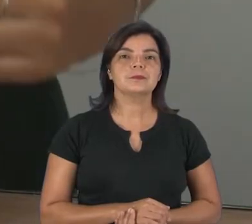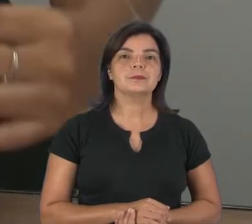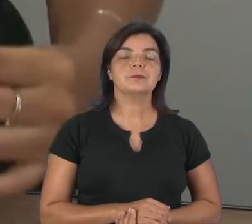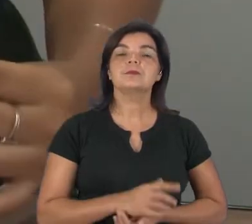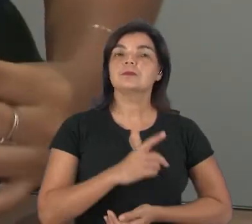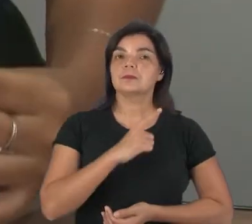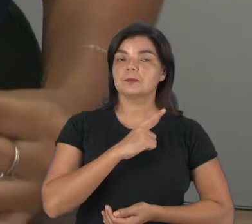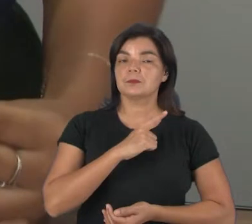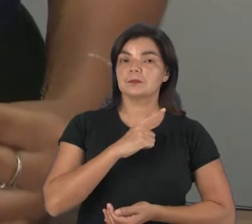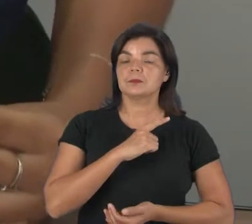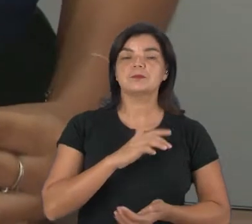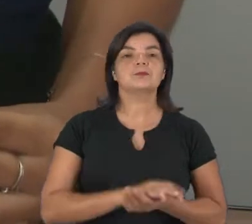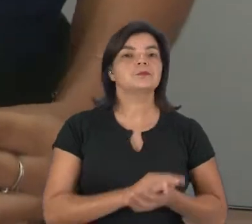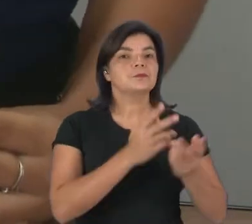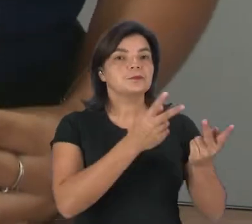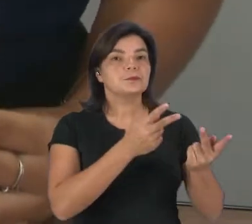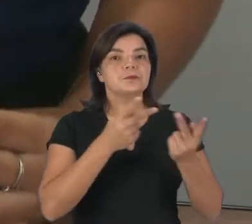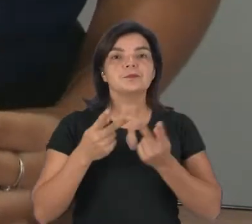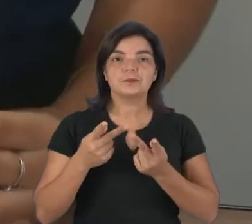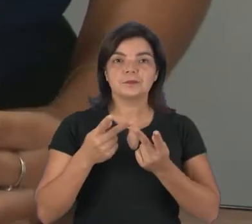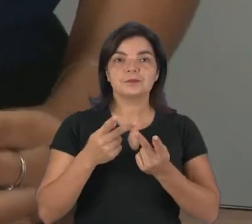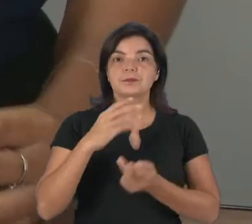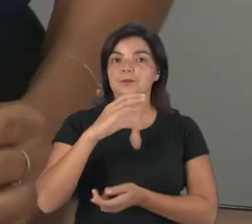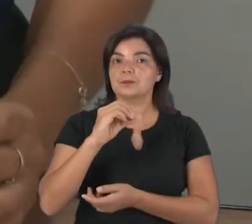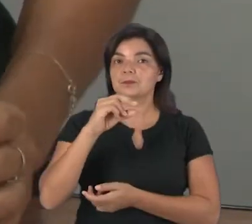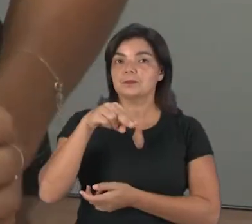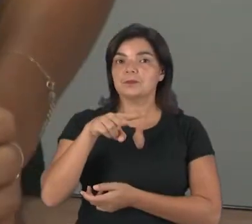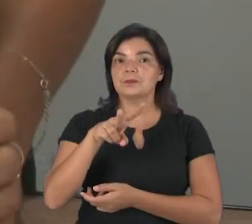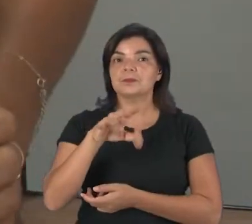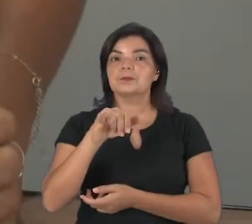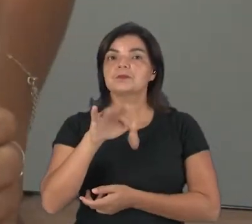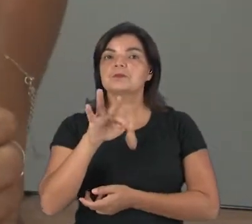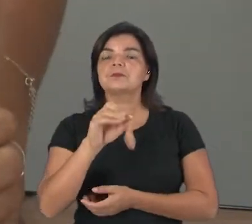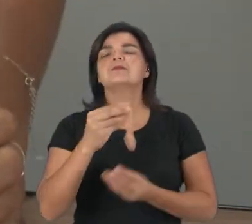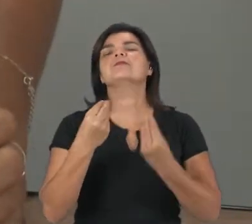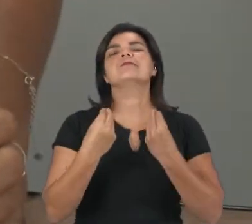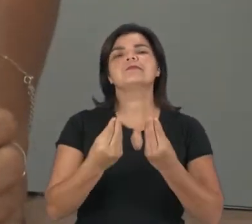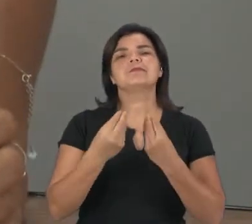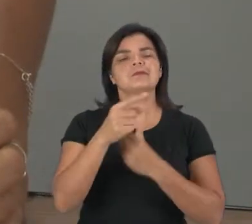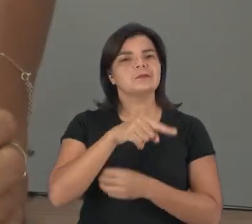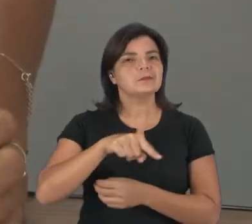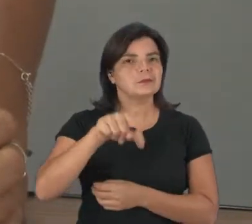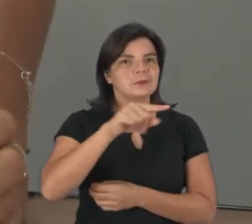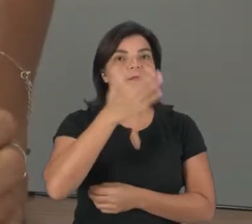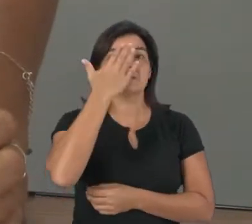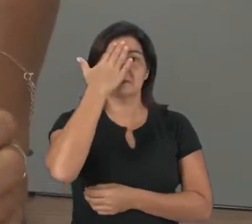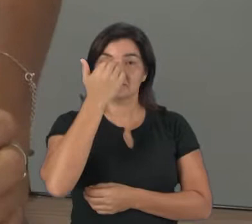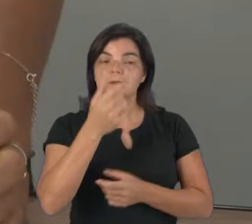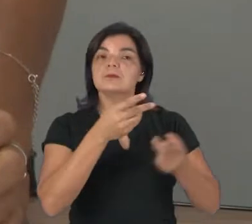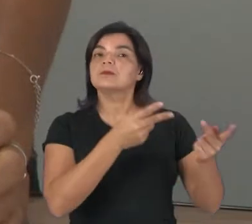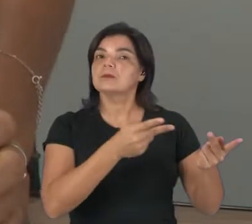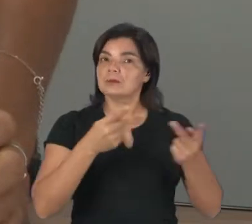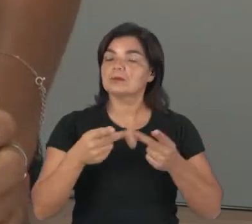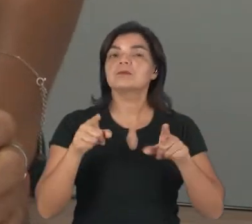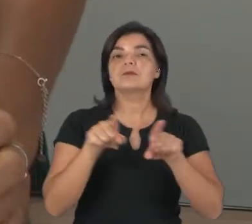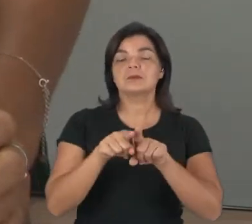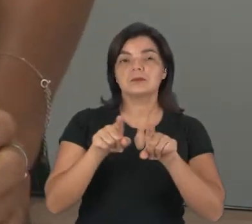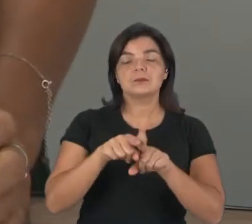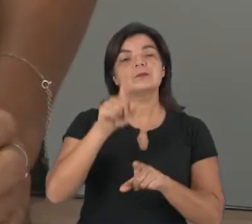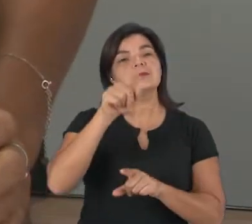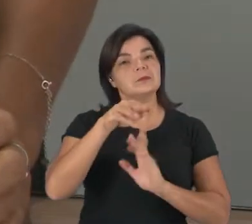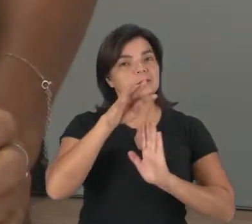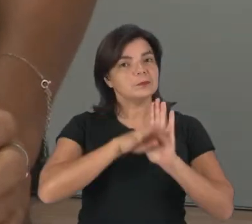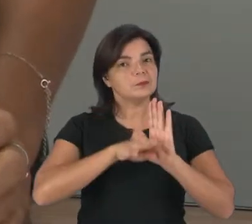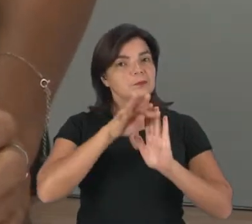Aqui nós temos o convite. Para que serve o convite? Você sabia que o convite também é um tipo de